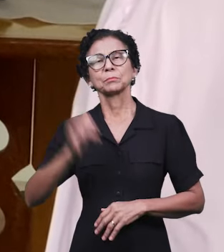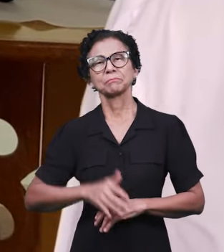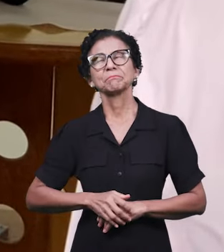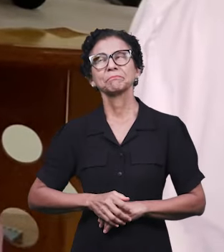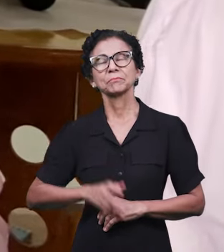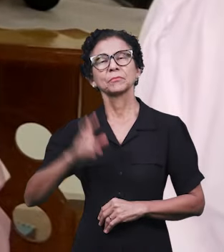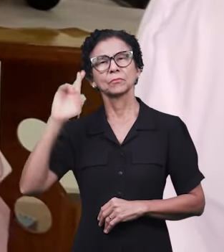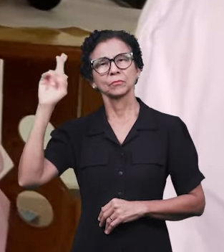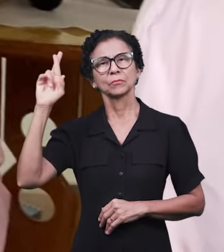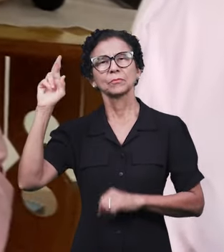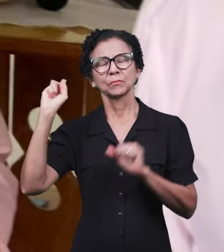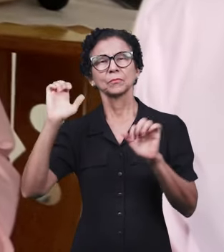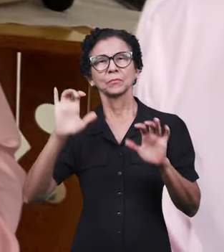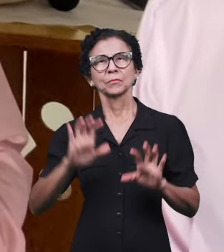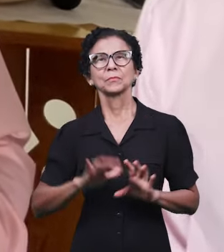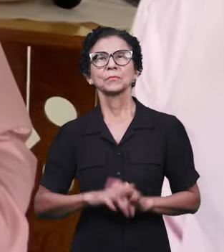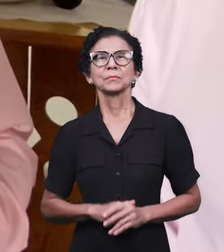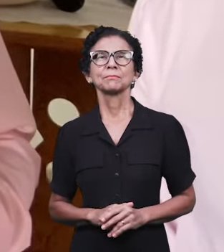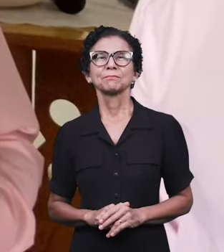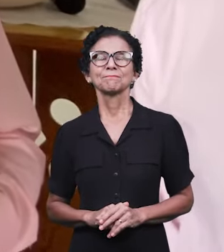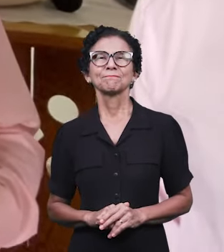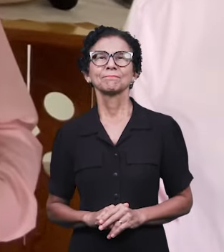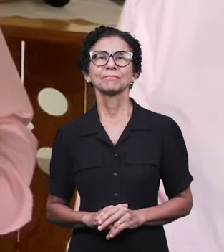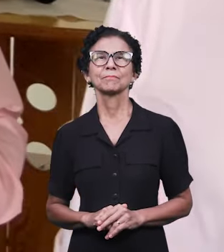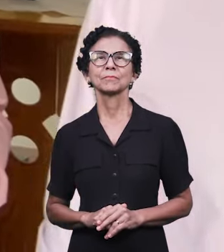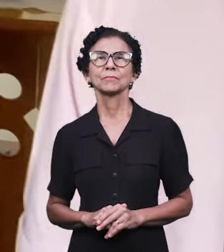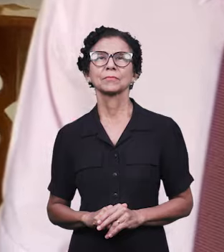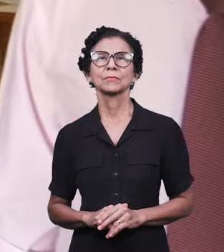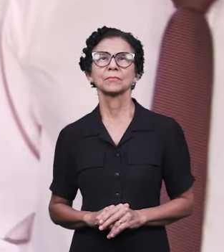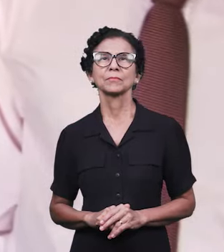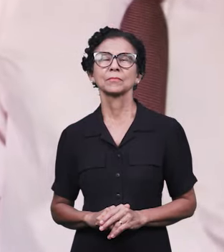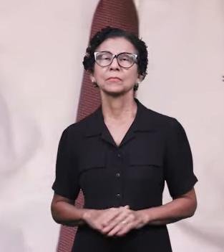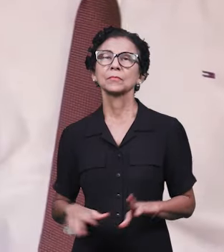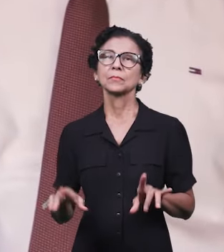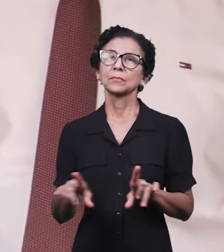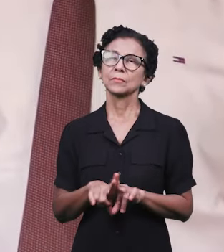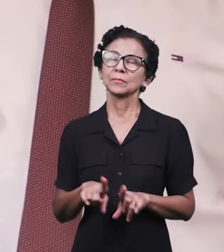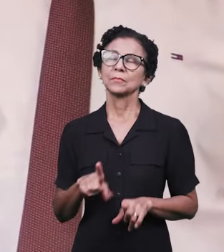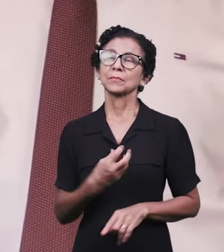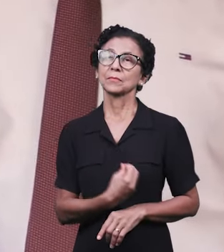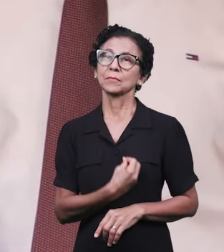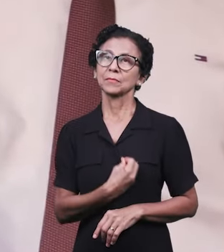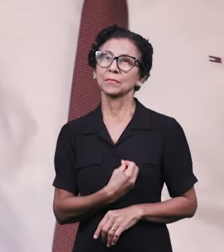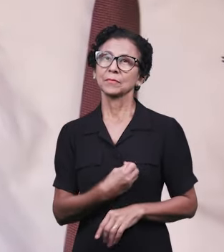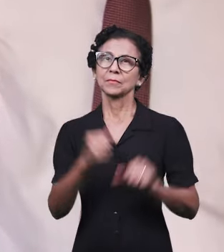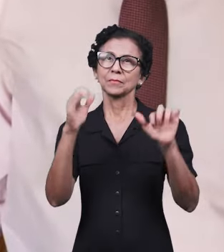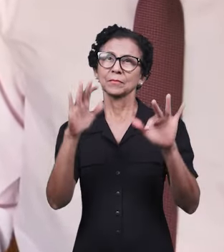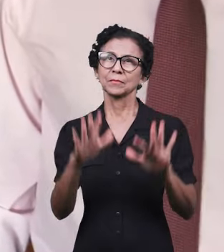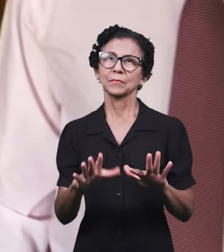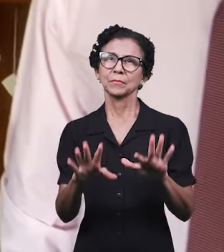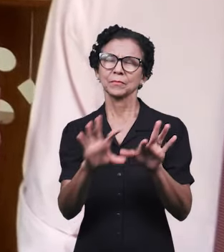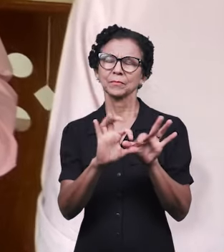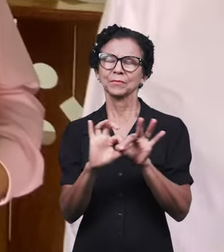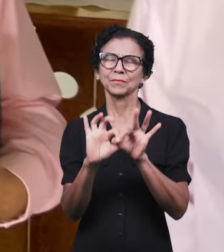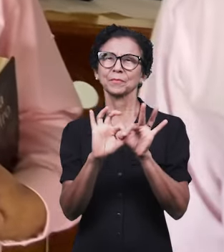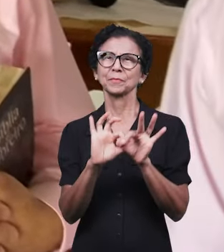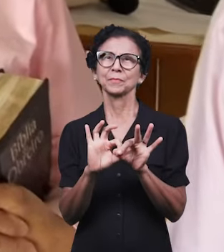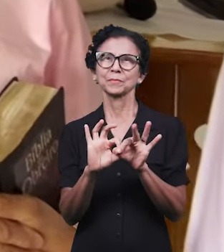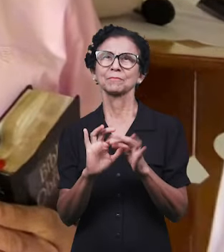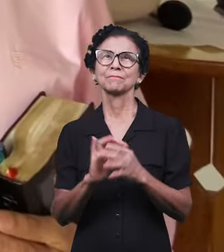tem nos abençoado. Mas, Senhor, irmãos, nós viemos de Sinop, aqui prestigiar os irmãos nessa